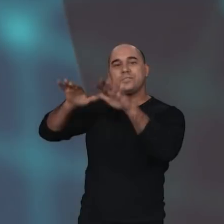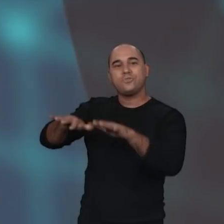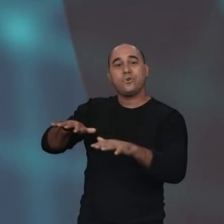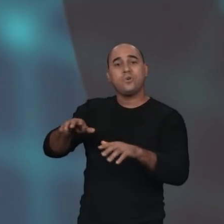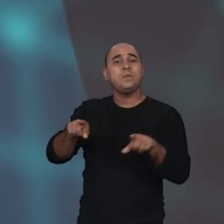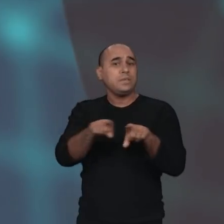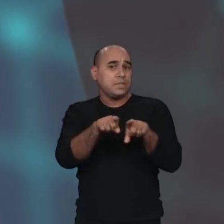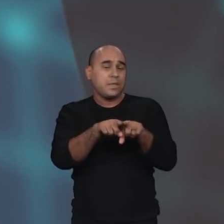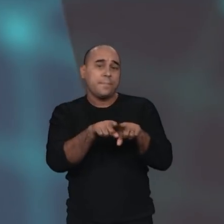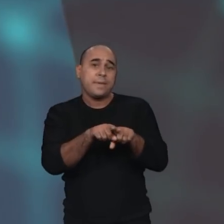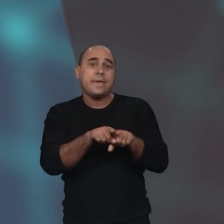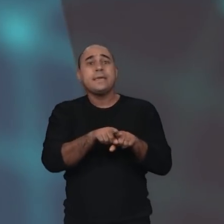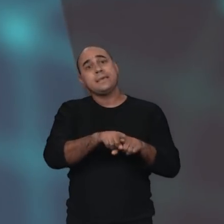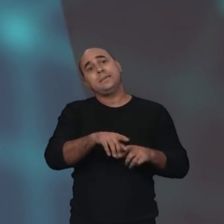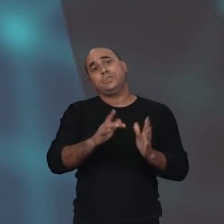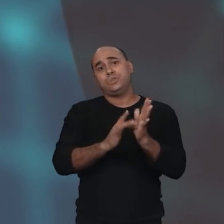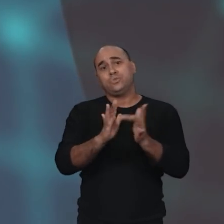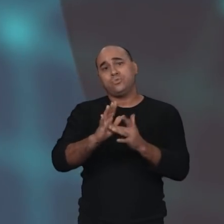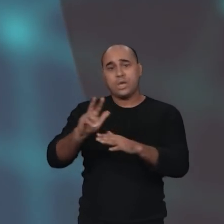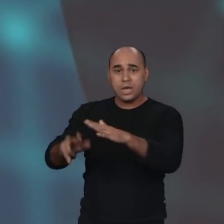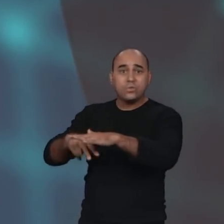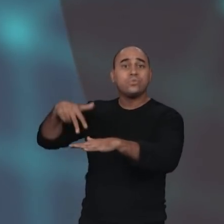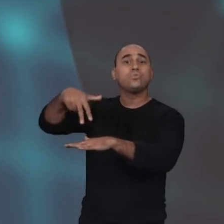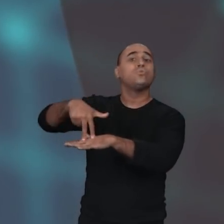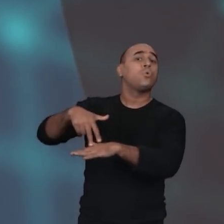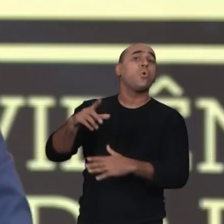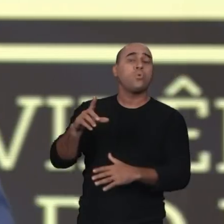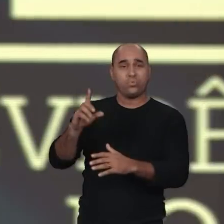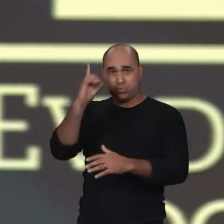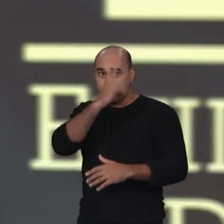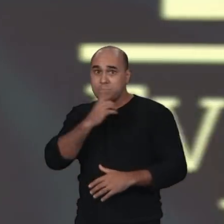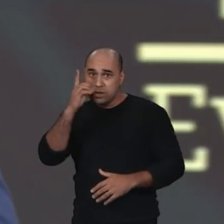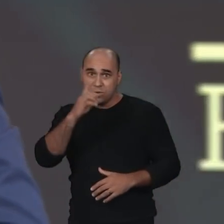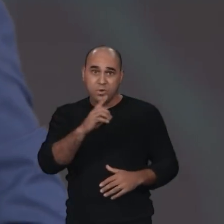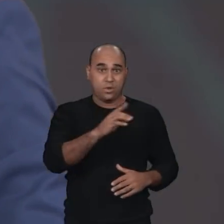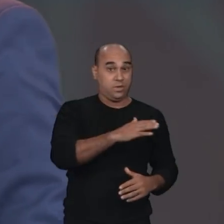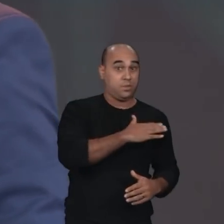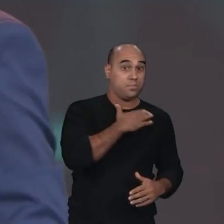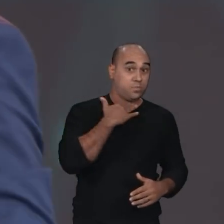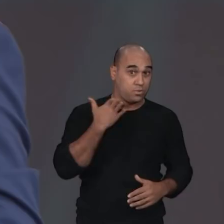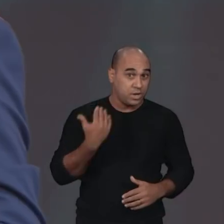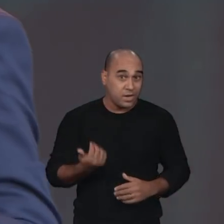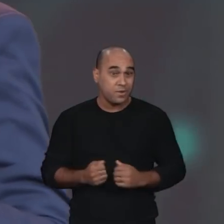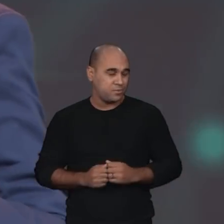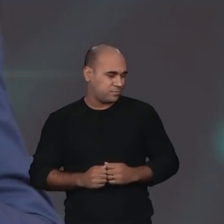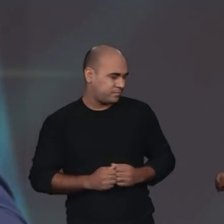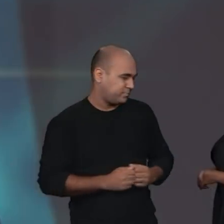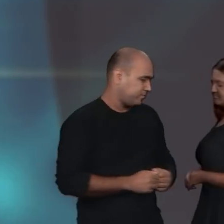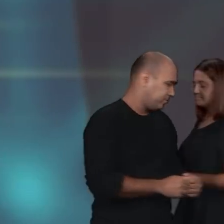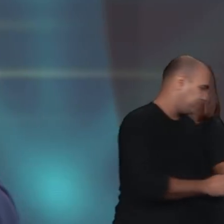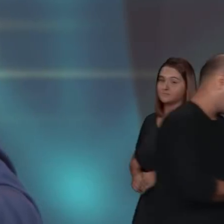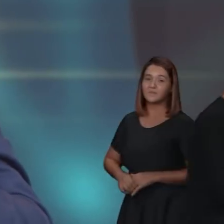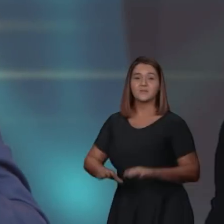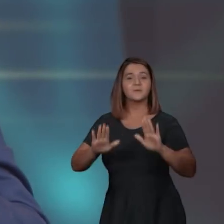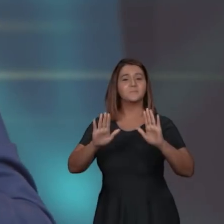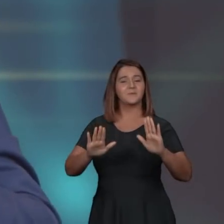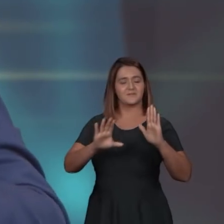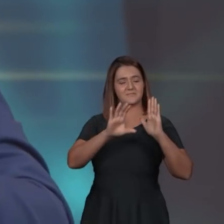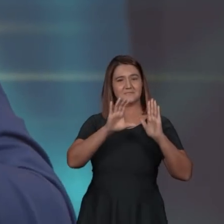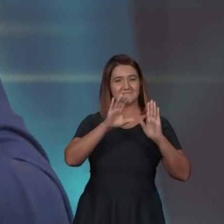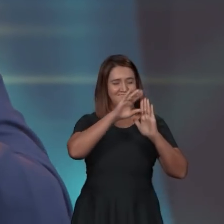sábado ele estava na tumba e no domingo ele ressuscitou. Agora, é lógico também que guardar o sábado não significa que nós nos